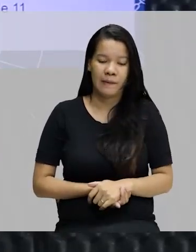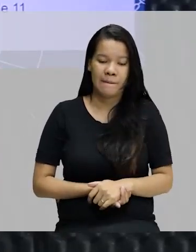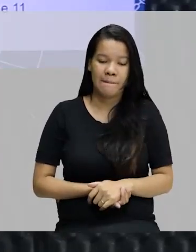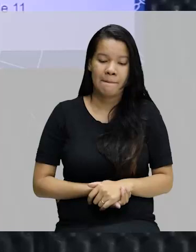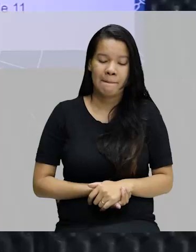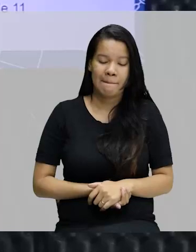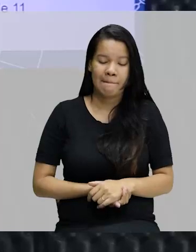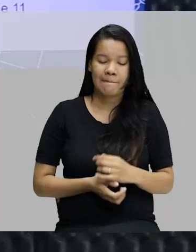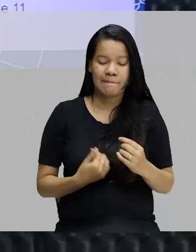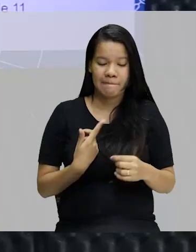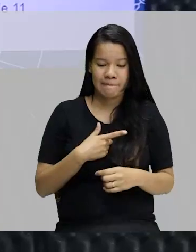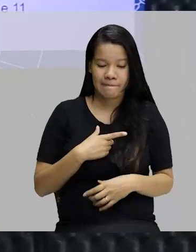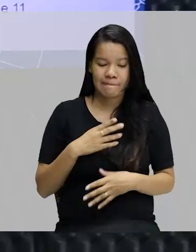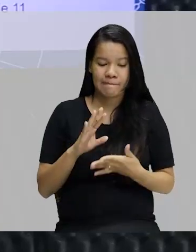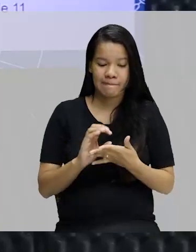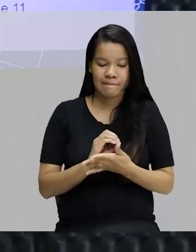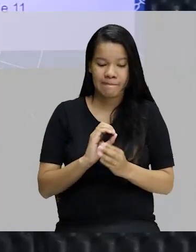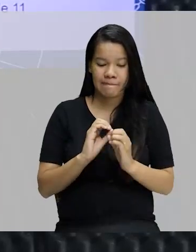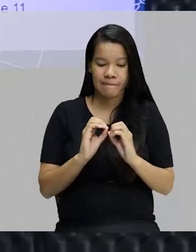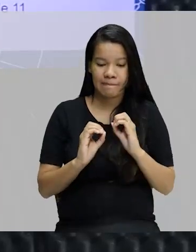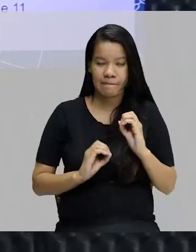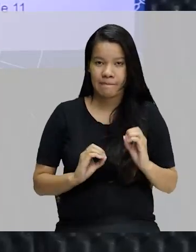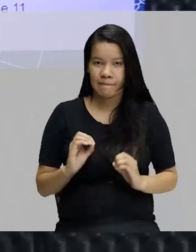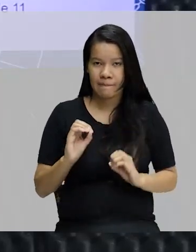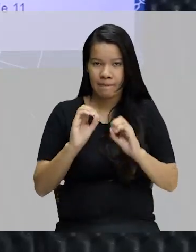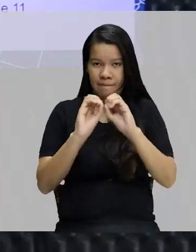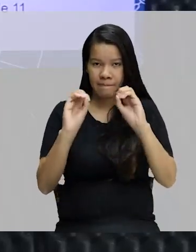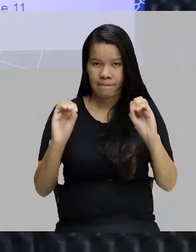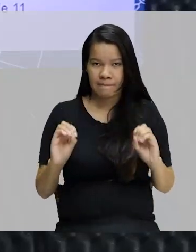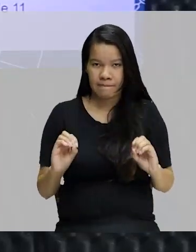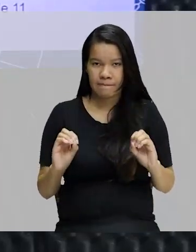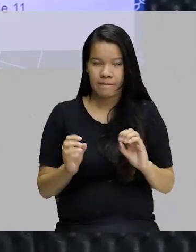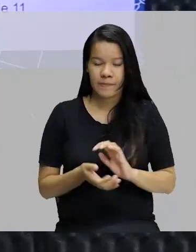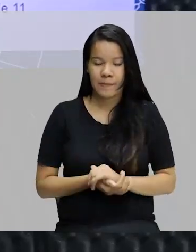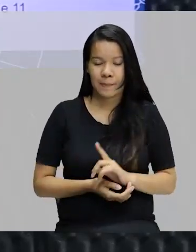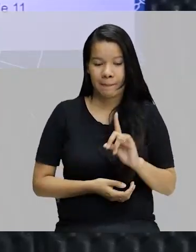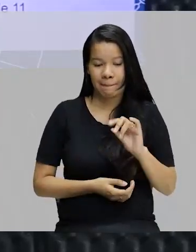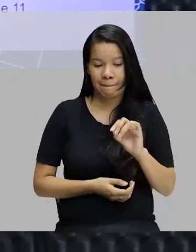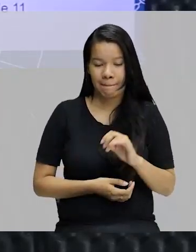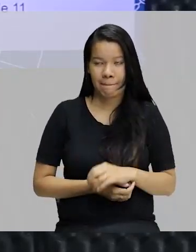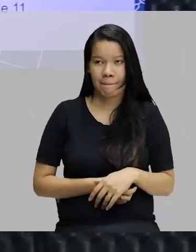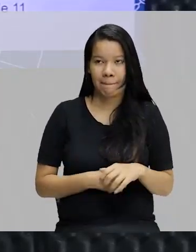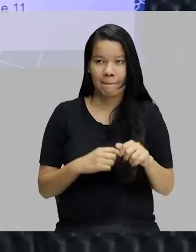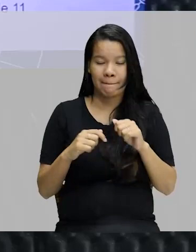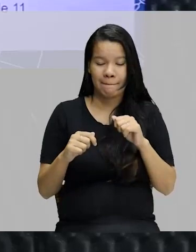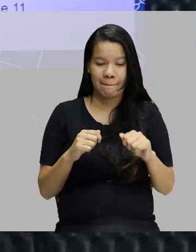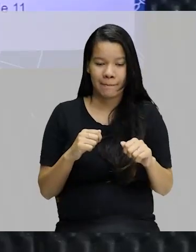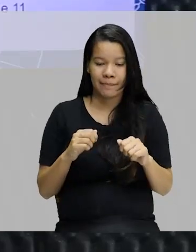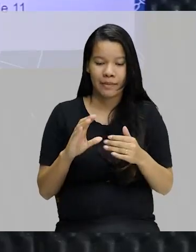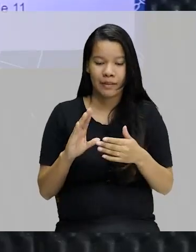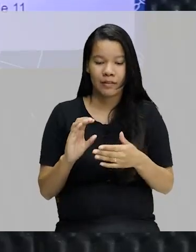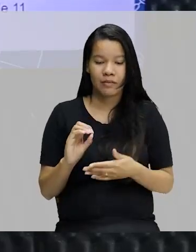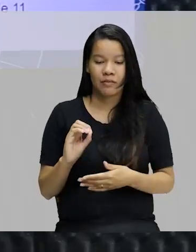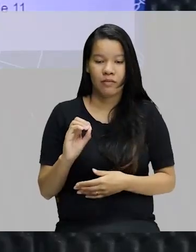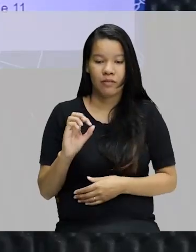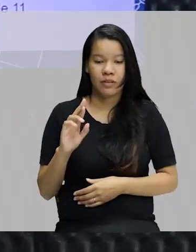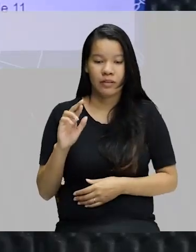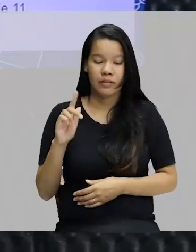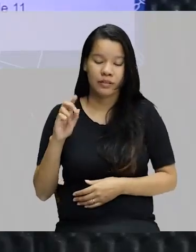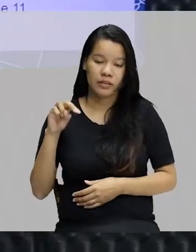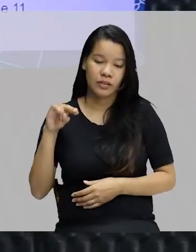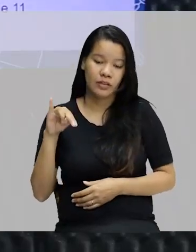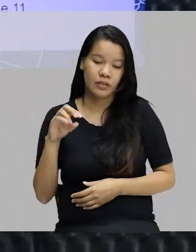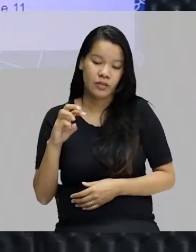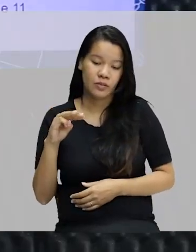o nosso organismo. Então, esse mal-estar é justamente a ação desse álcool. Na verdade, é o organismo querendo eliminar,